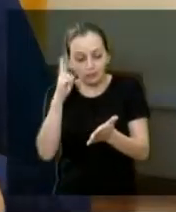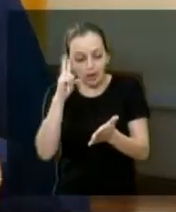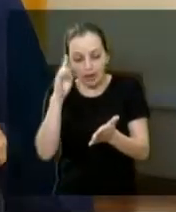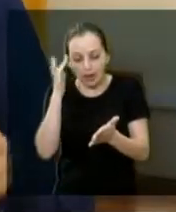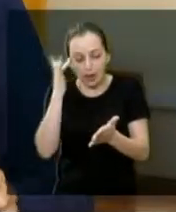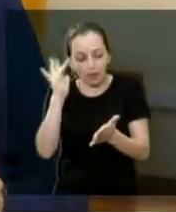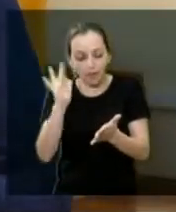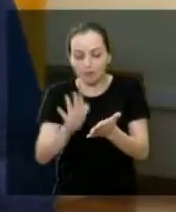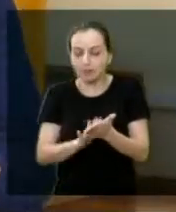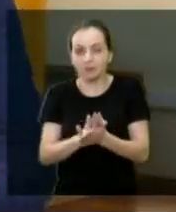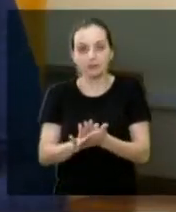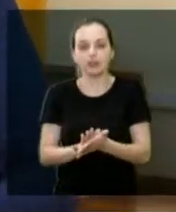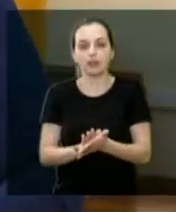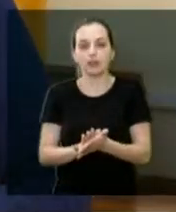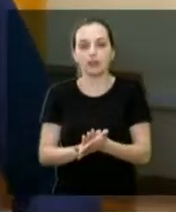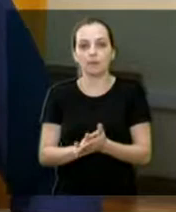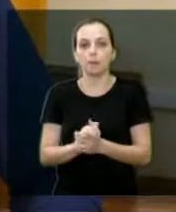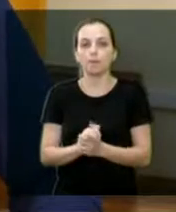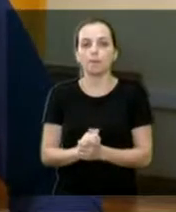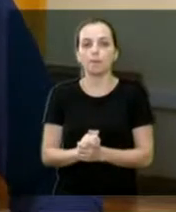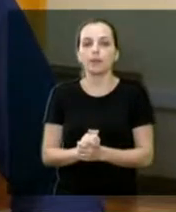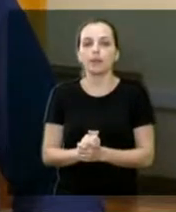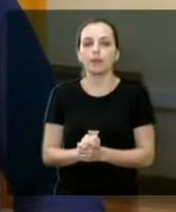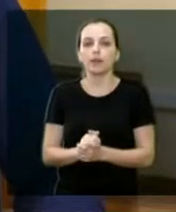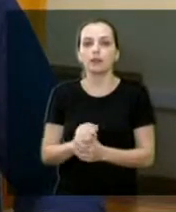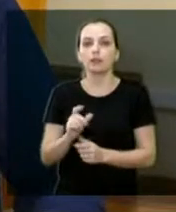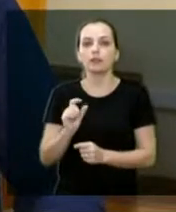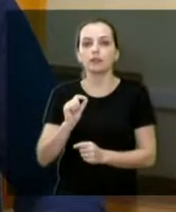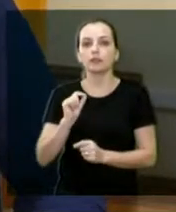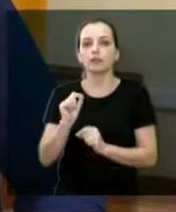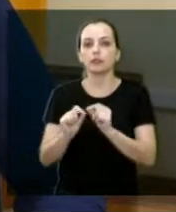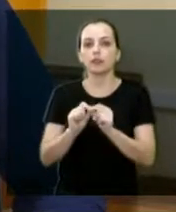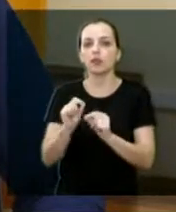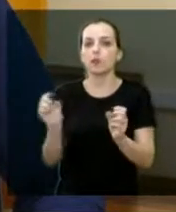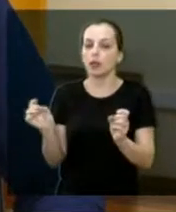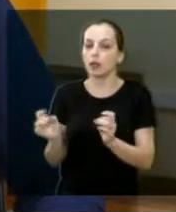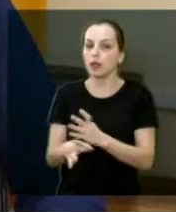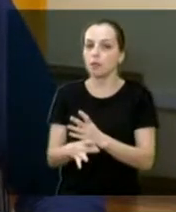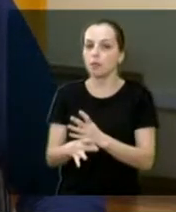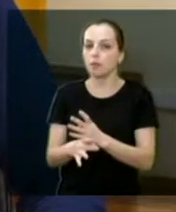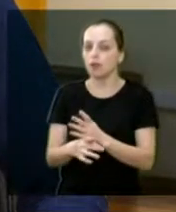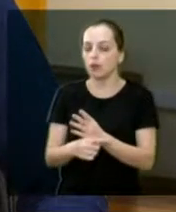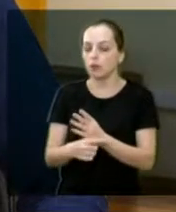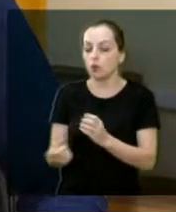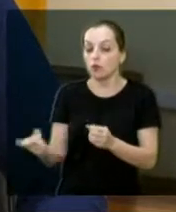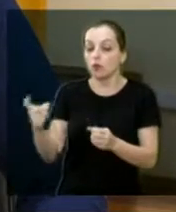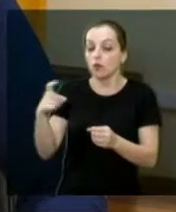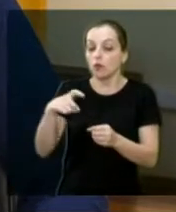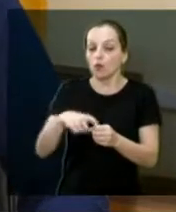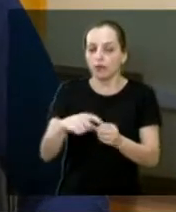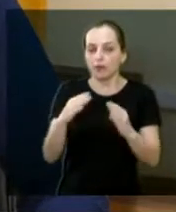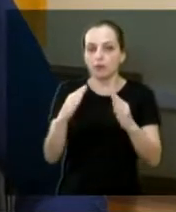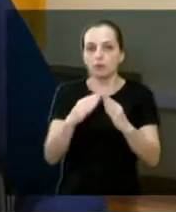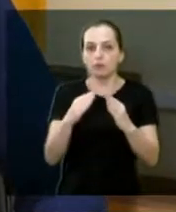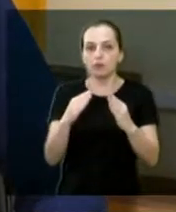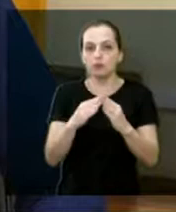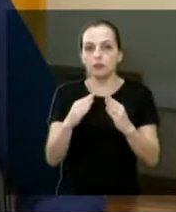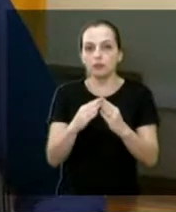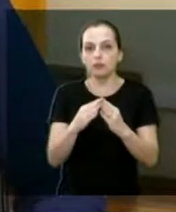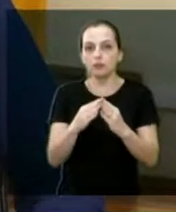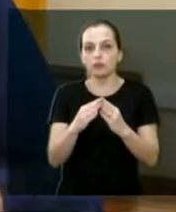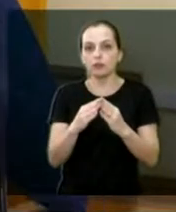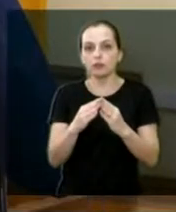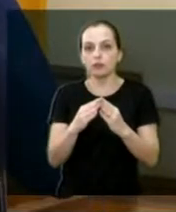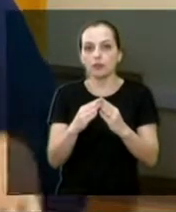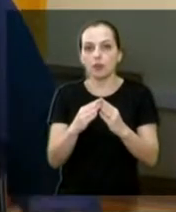uns 10 quilos, aqueles gravadores. Bom, acabei de gravar, saí de lá. Quando eu cheguei em casa, juro por Deus, não tenho vergonha de dizer isso. A primeira coisa que eu